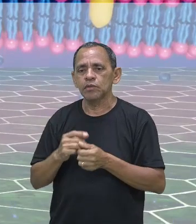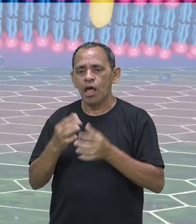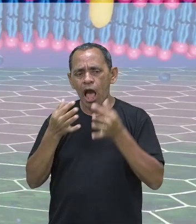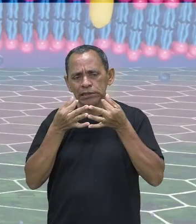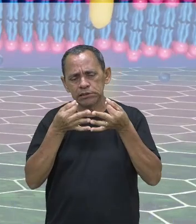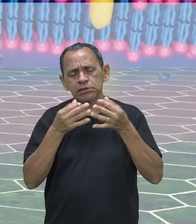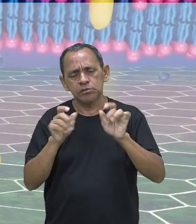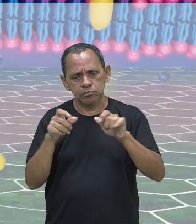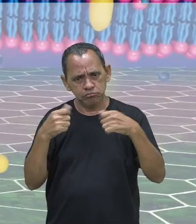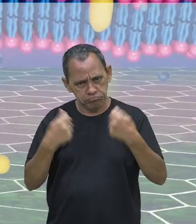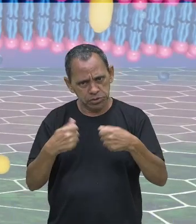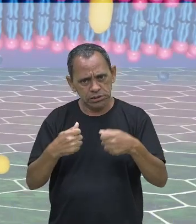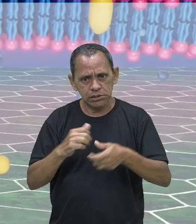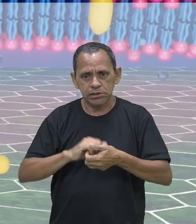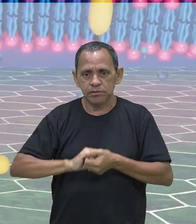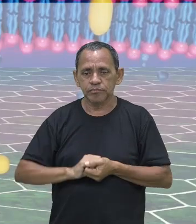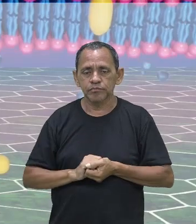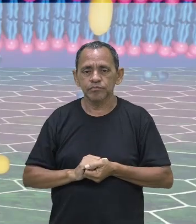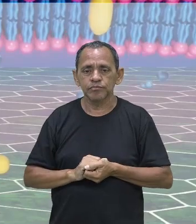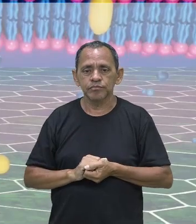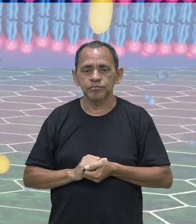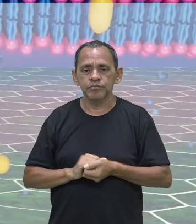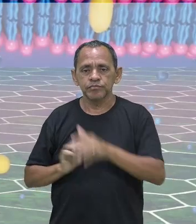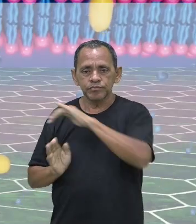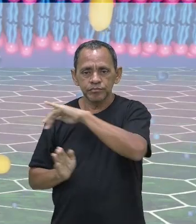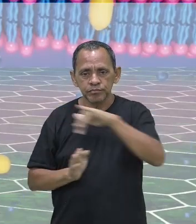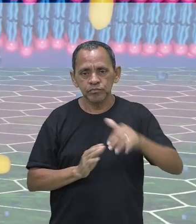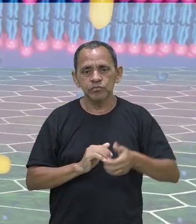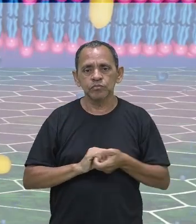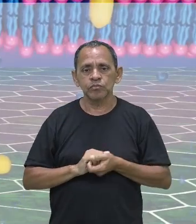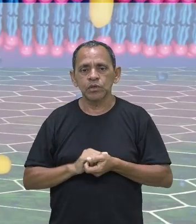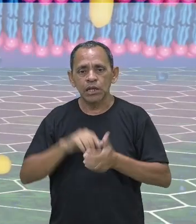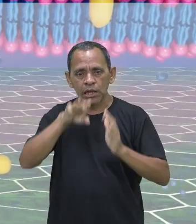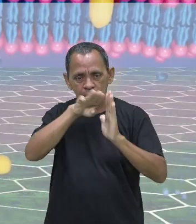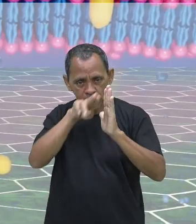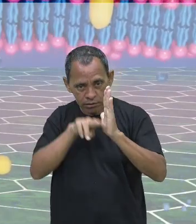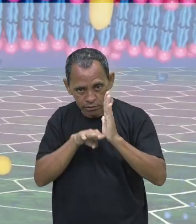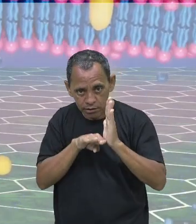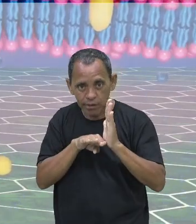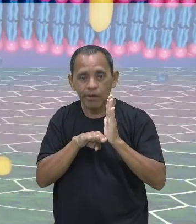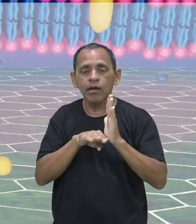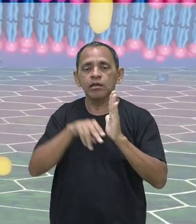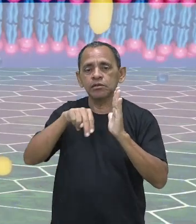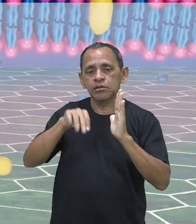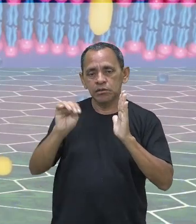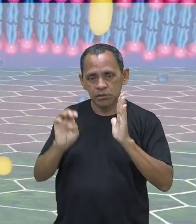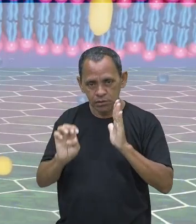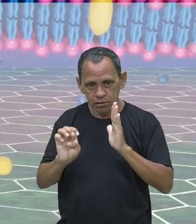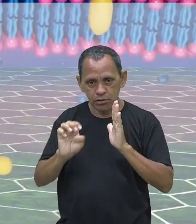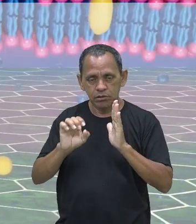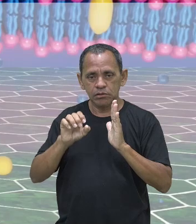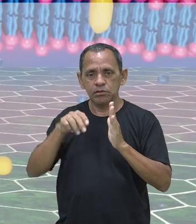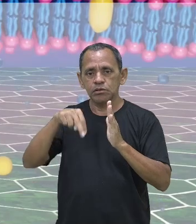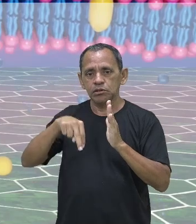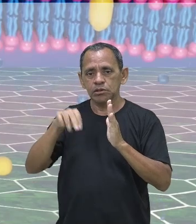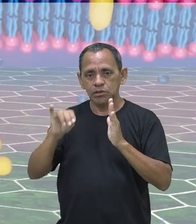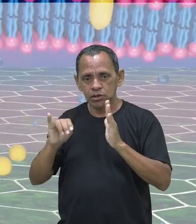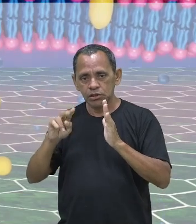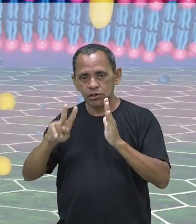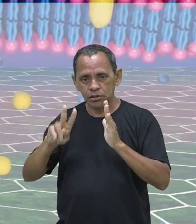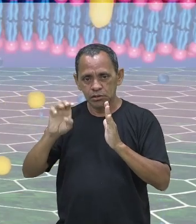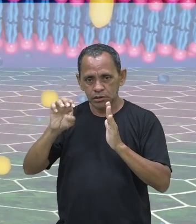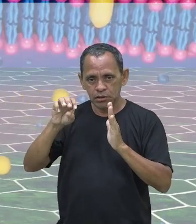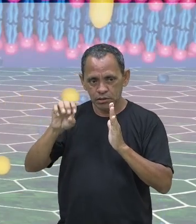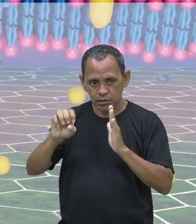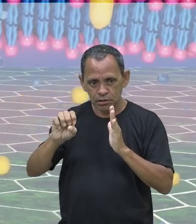agora, quando nós falamos de níveis de organização celular ali dos seres vivos,